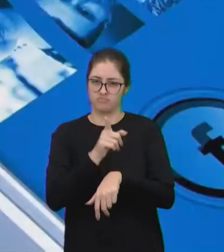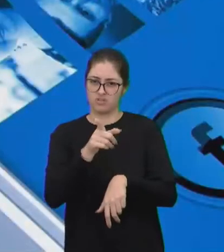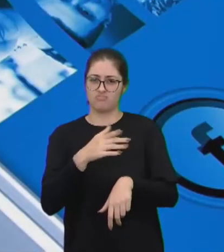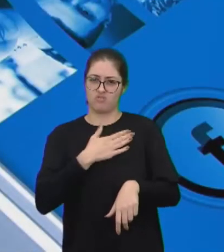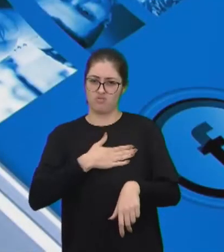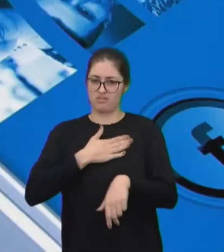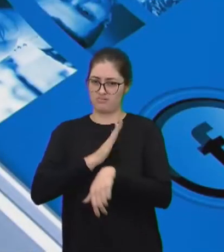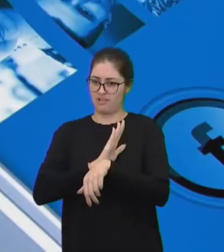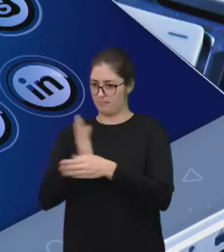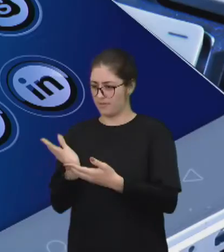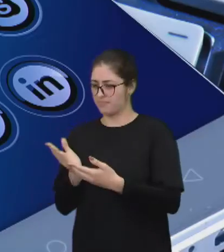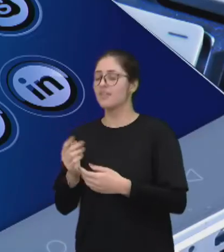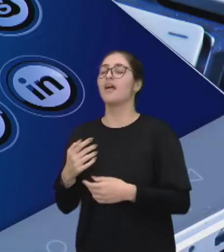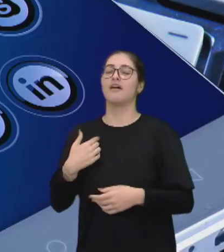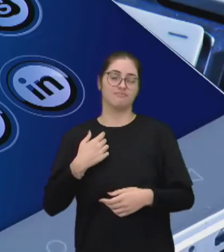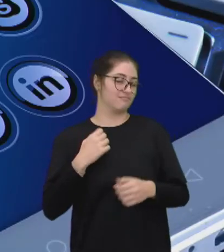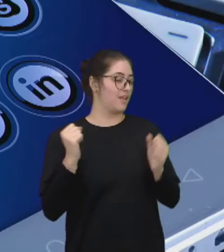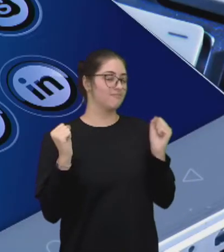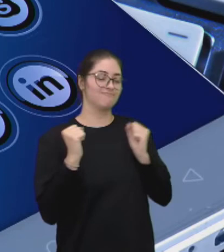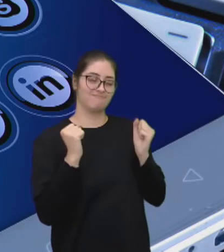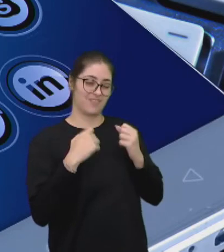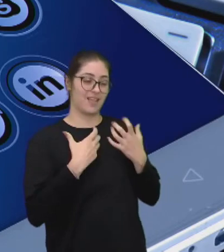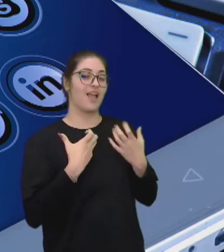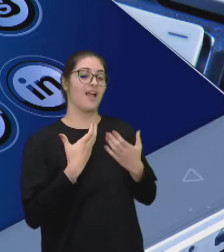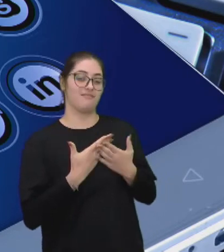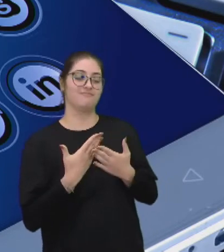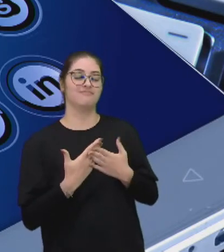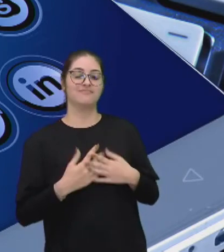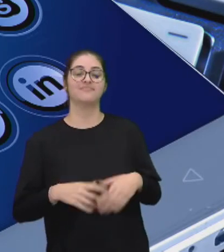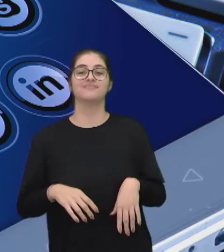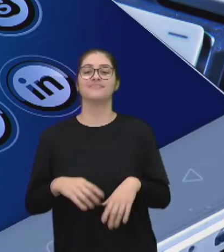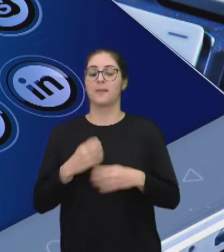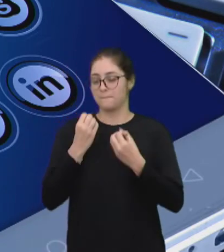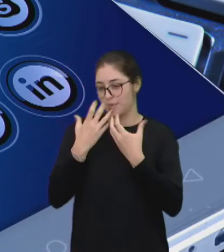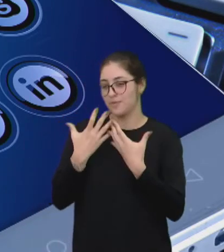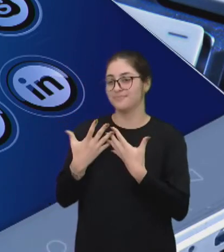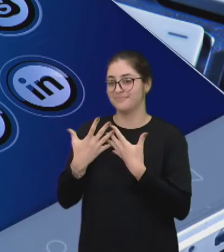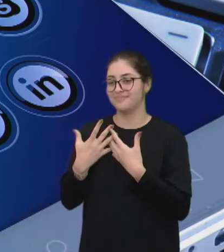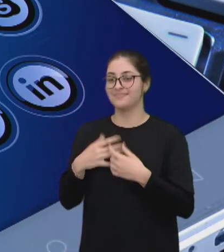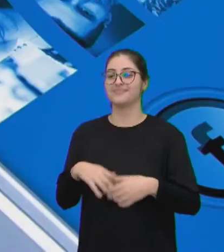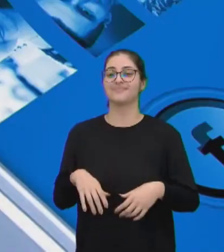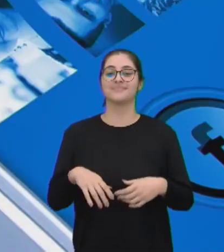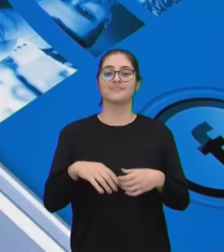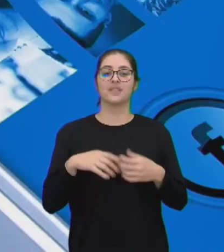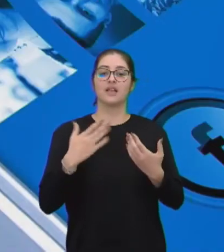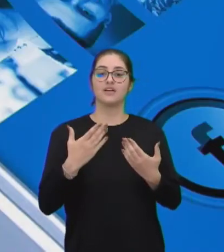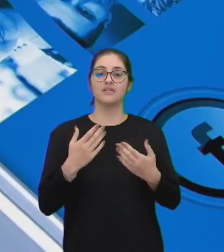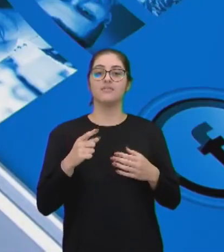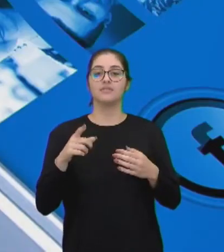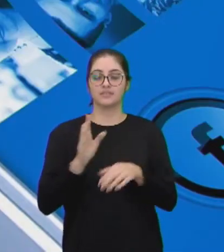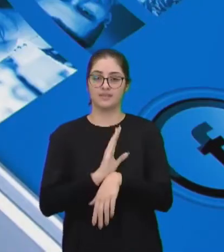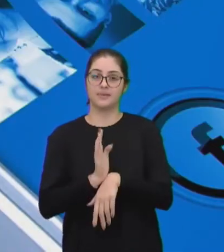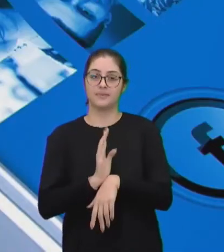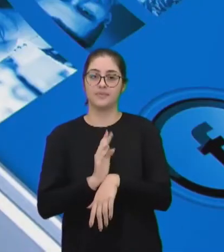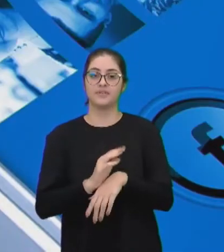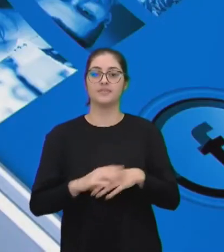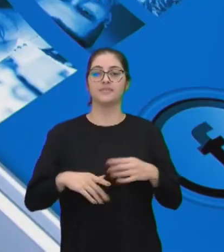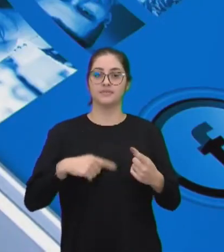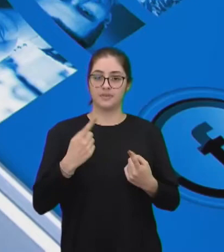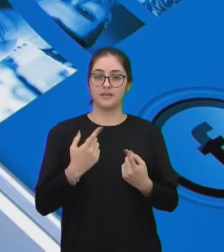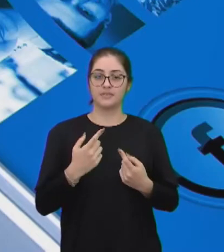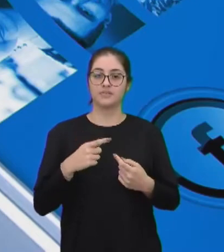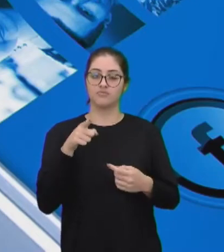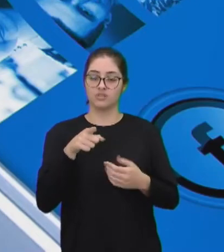cinema, Prof. Fernanda? Adoro, não vejo a hora de estar nessa aula. Muito bem, então um próximo momento aí é falar um pouquinho sobre cinema. Gente, para